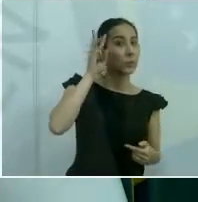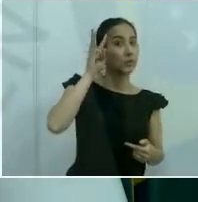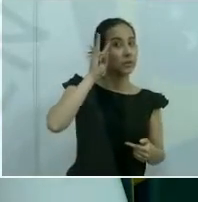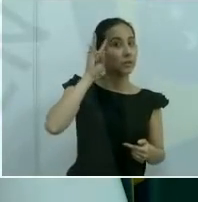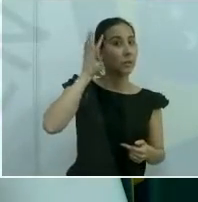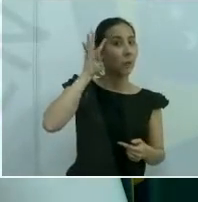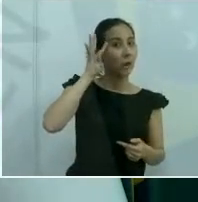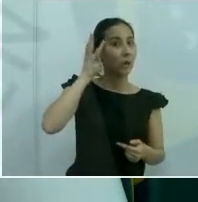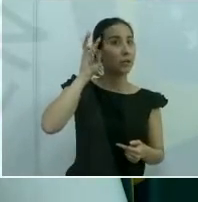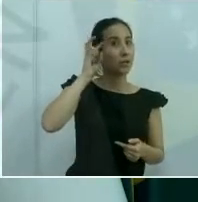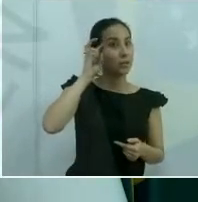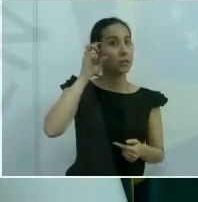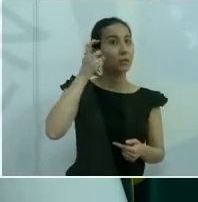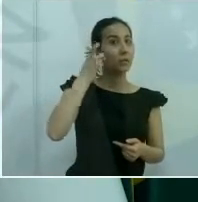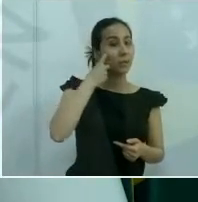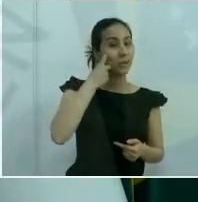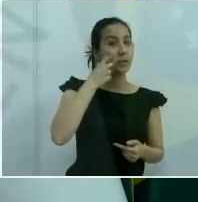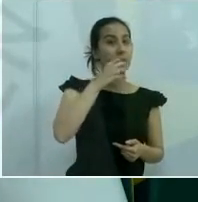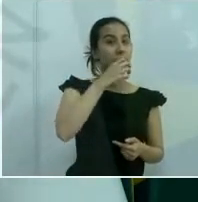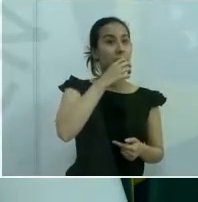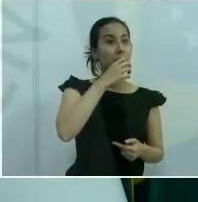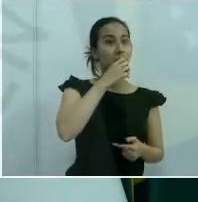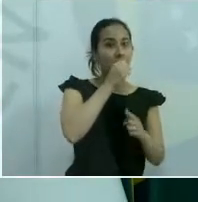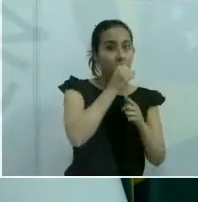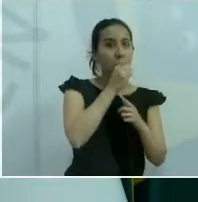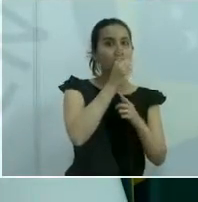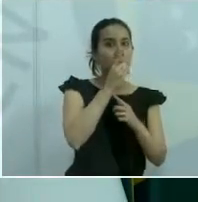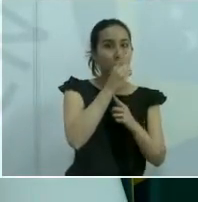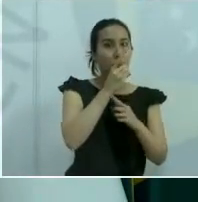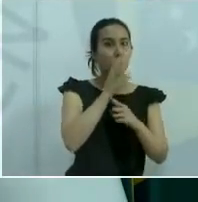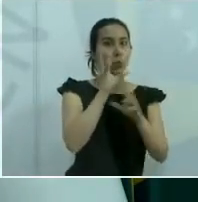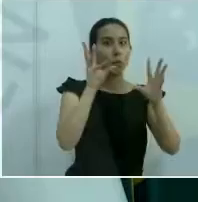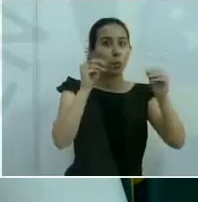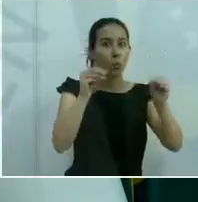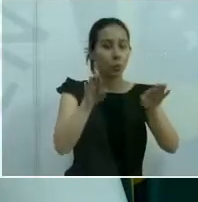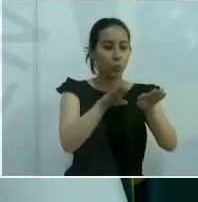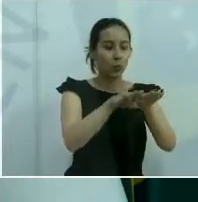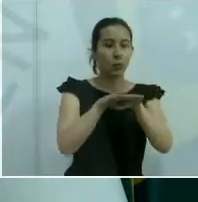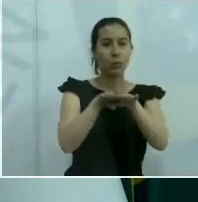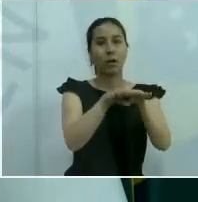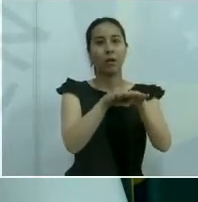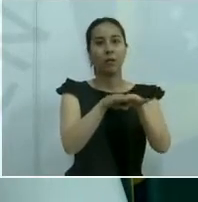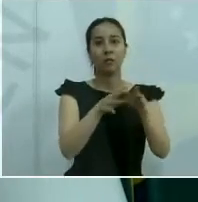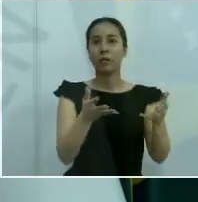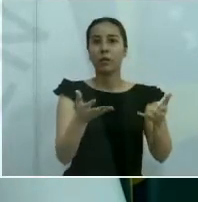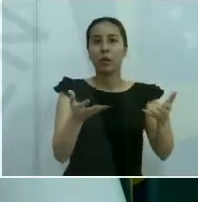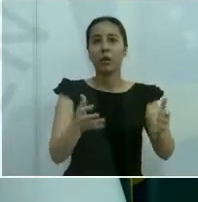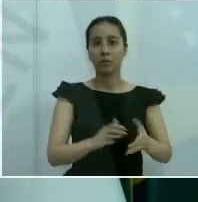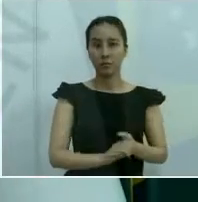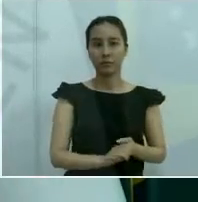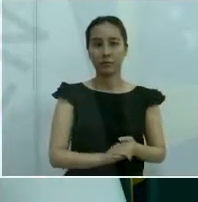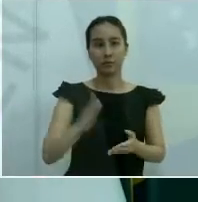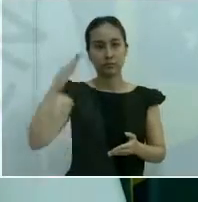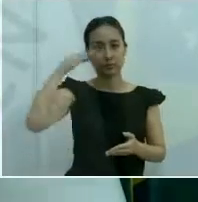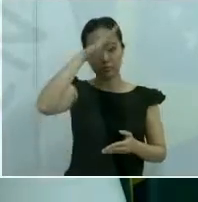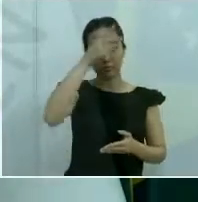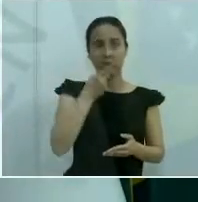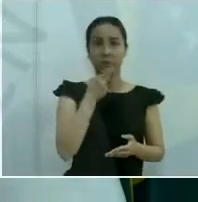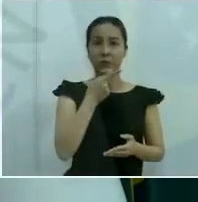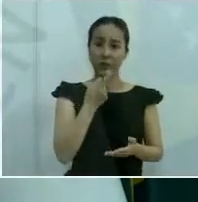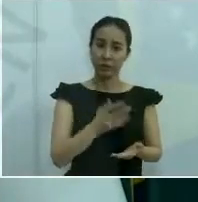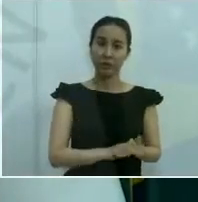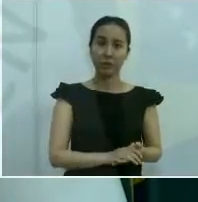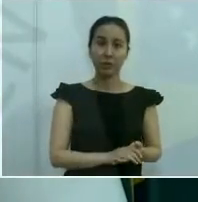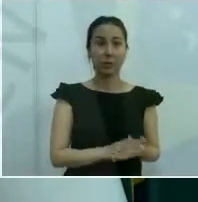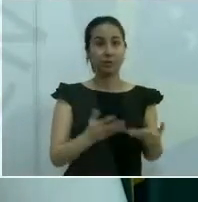ele teve que ser bem manter o sábado domingo ou pelo menos o domingo e feriado com remuneração dobrada ou seja para quem vai investir